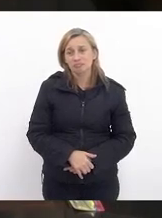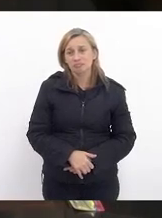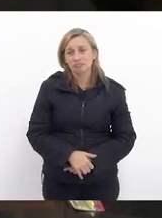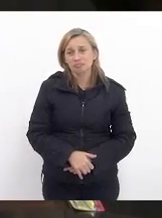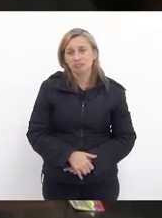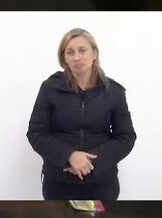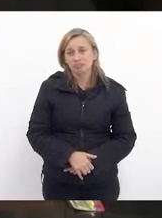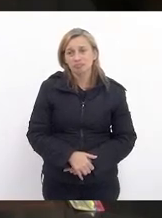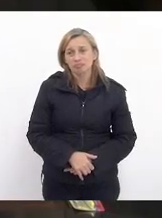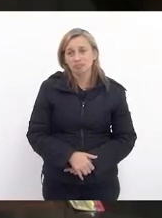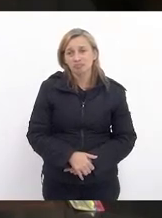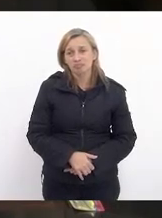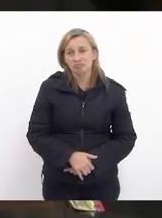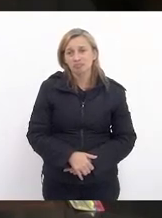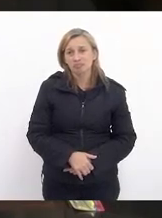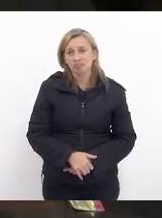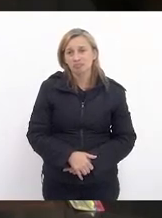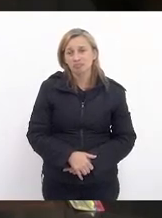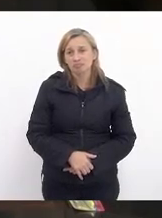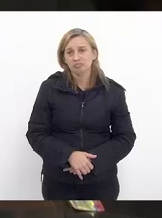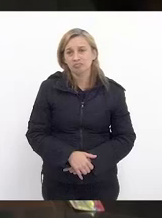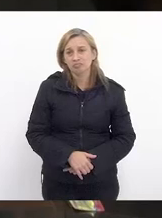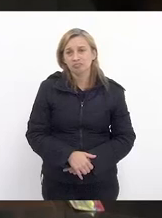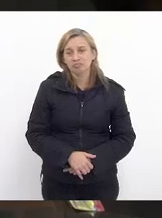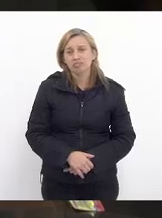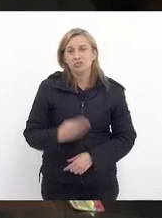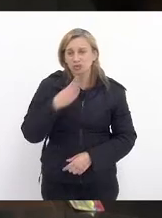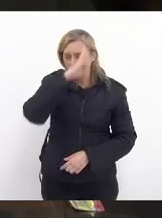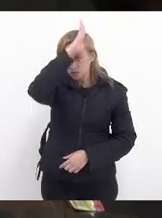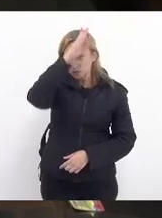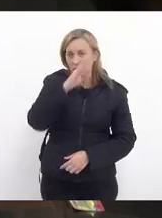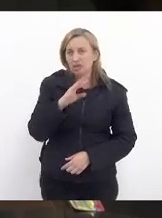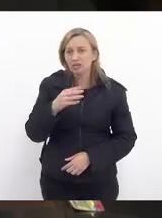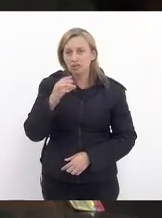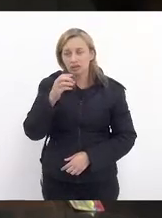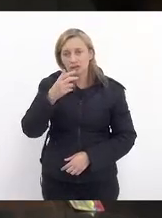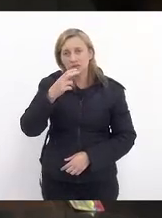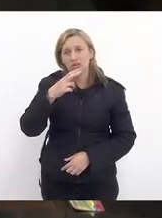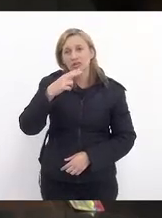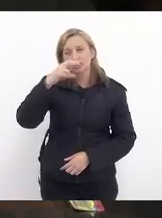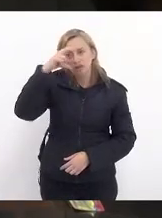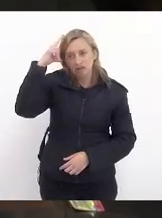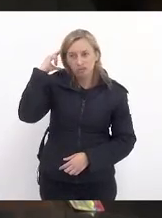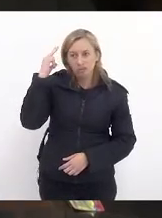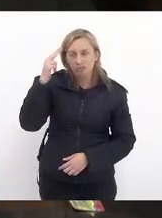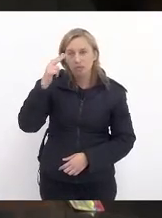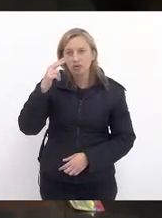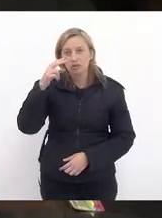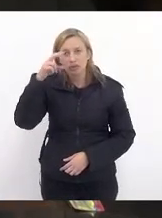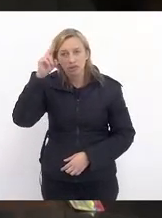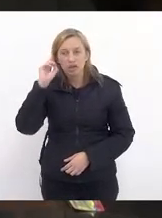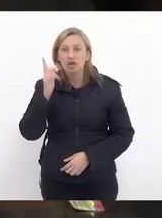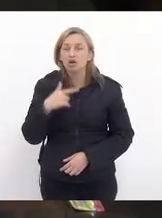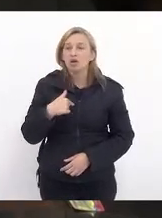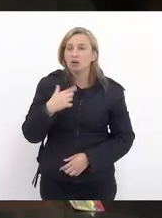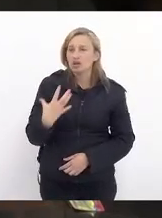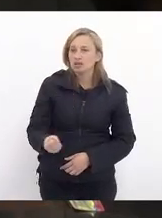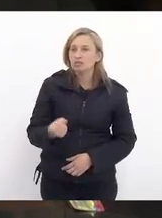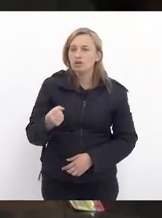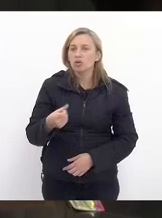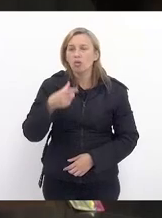praticada pela dupla fatídica bolsonaro Guedes eu até recebi ontem uma